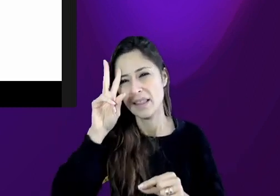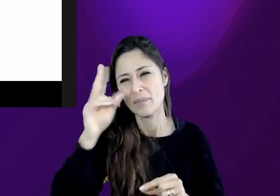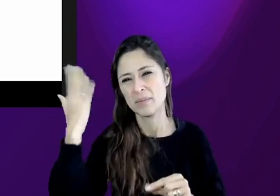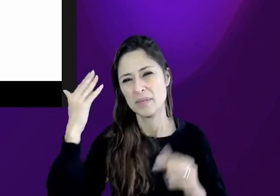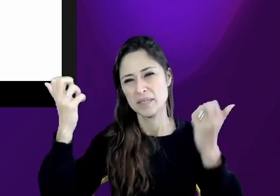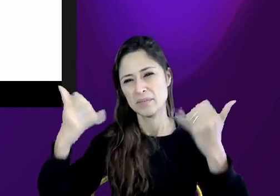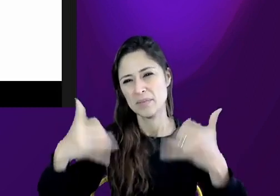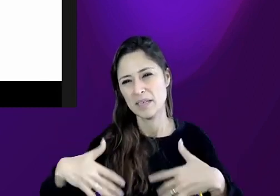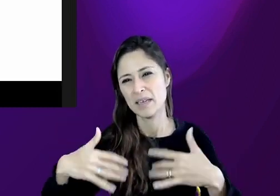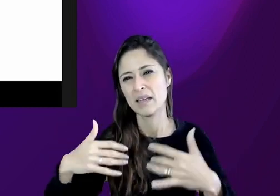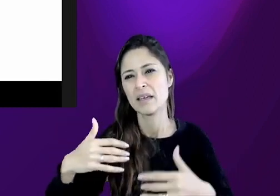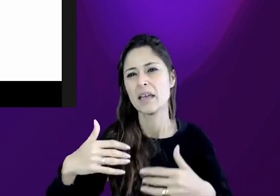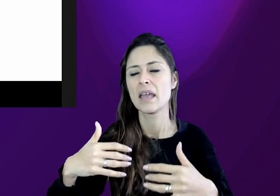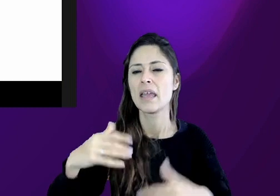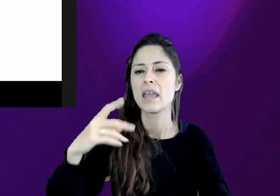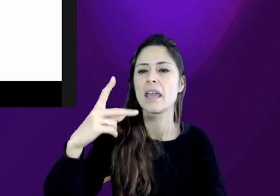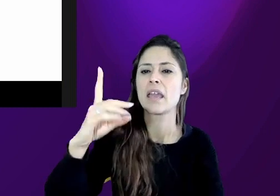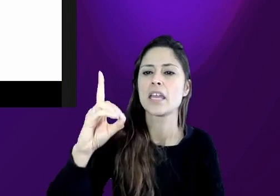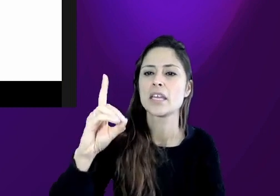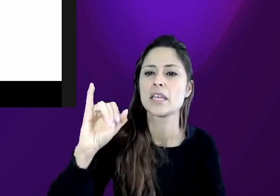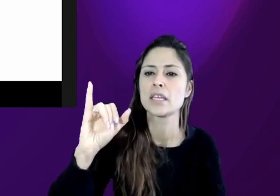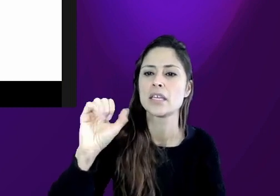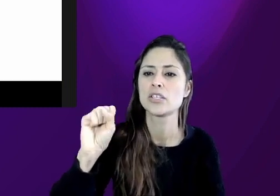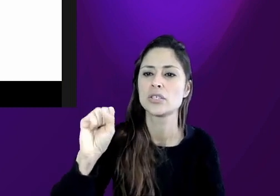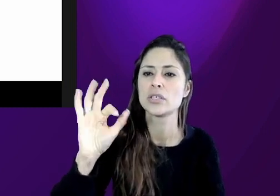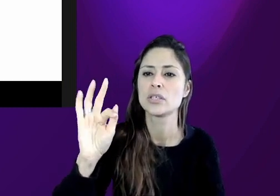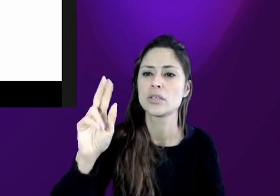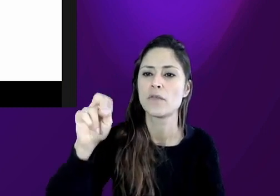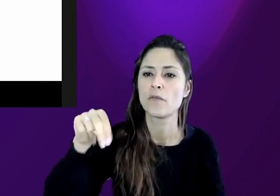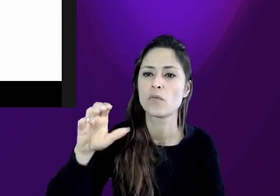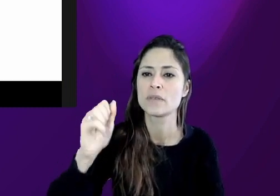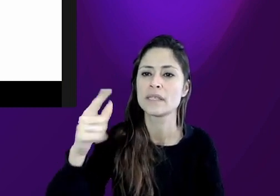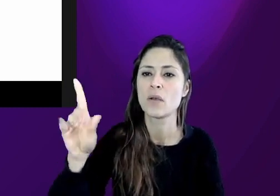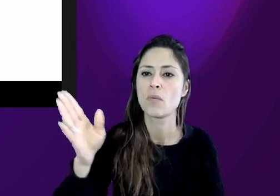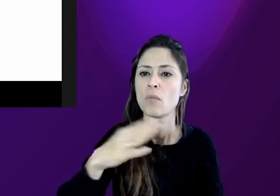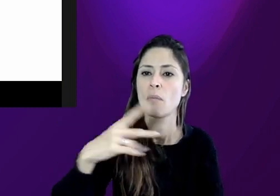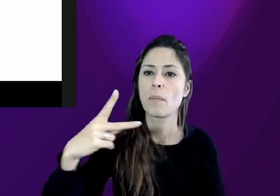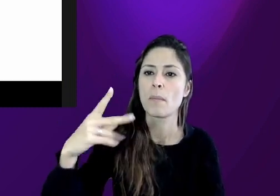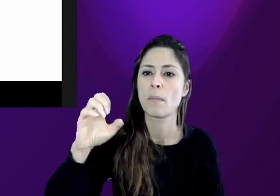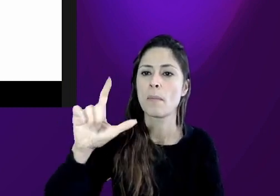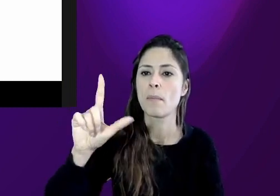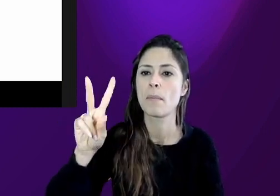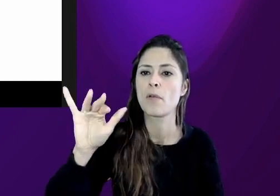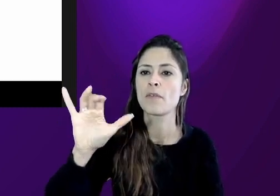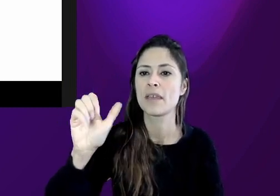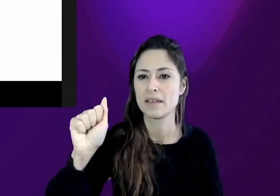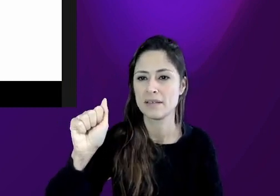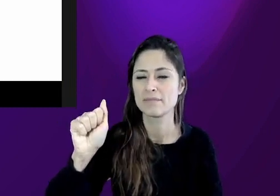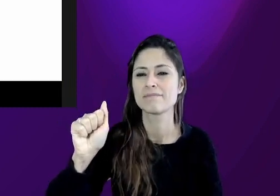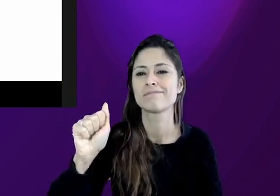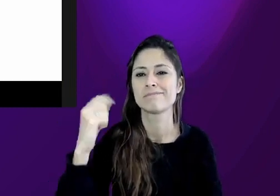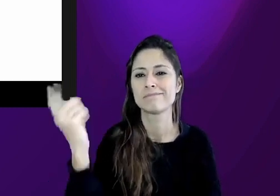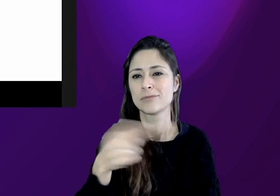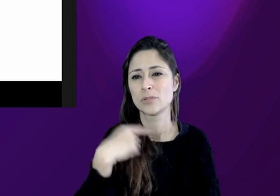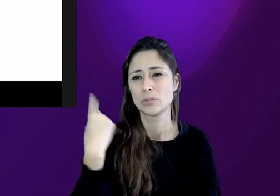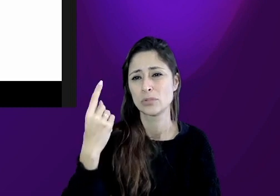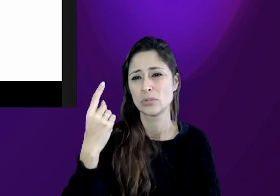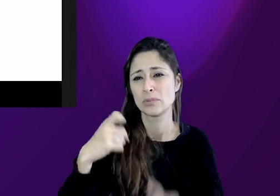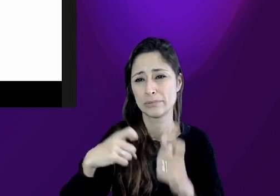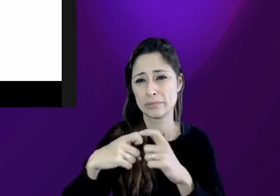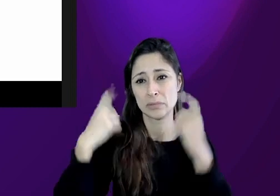da disfunção pélvica, que é uma complicação que o cirurgião coloretal tem uma grande